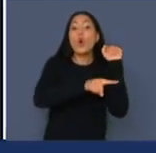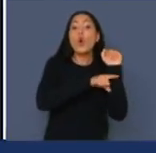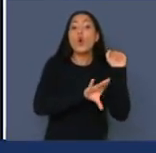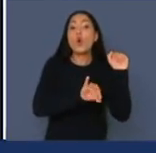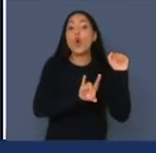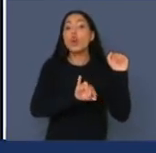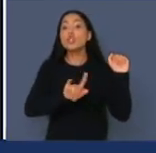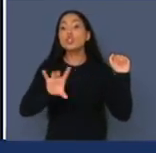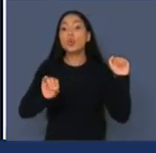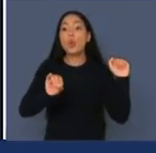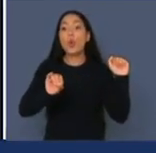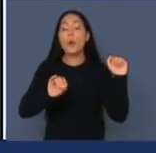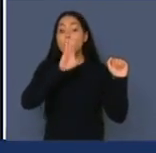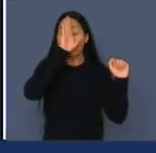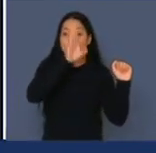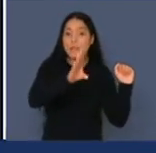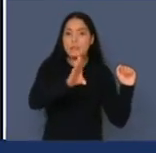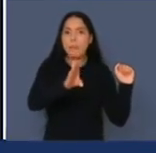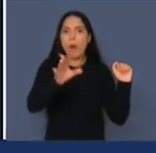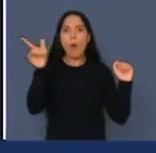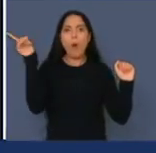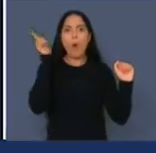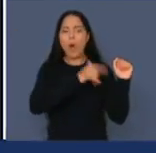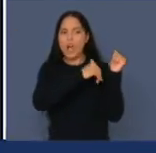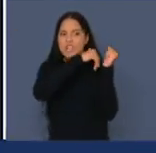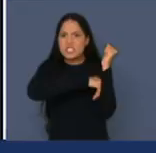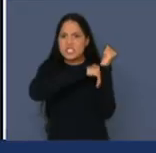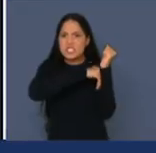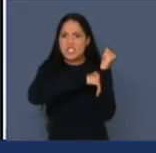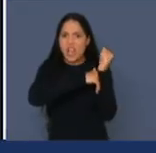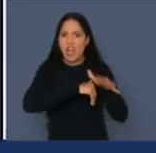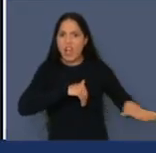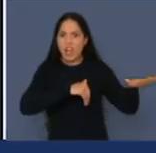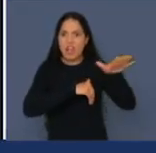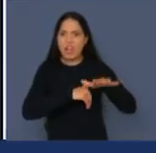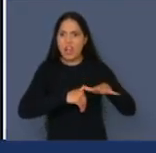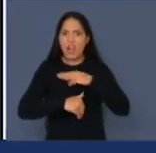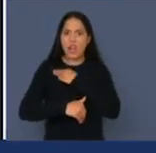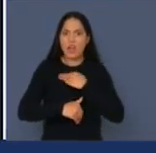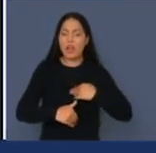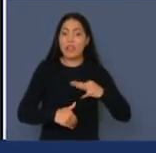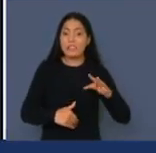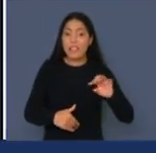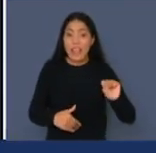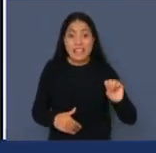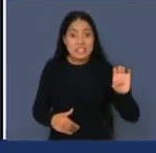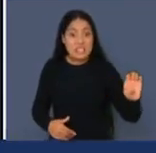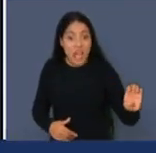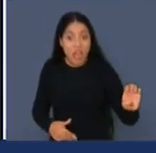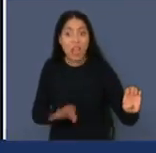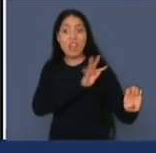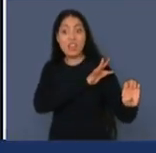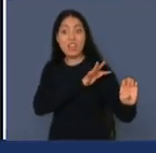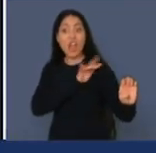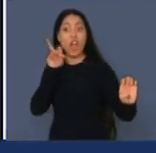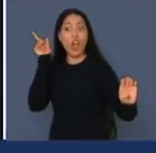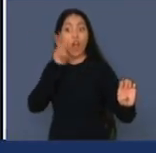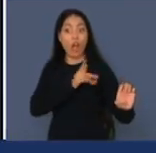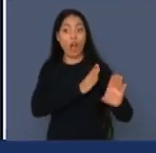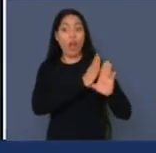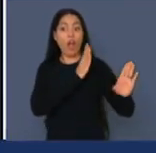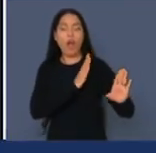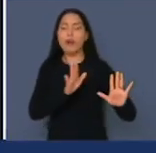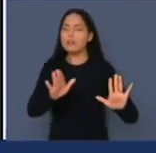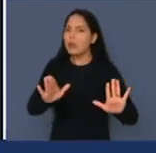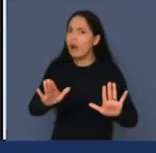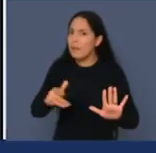e conseguiu senhas de ministros e técnicos do TSE e isso não sou eu que